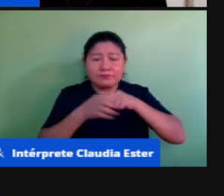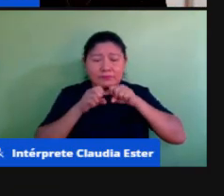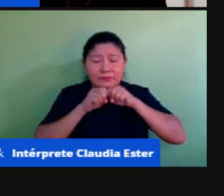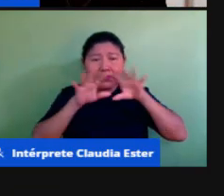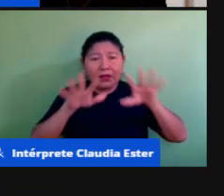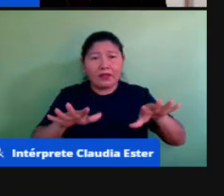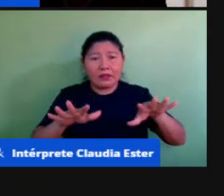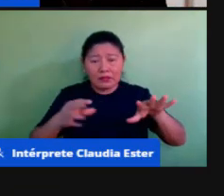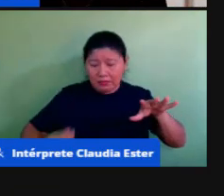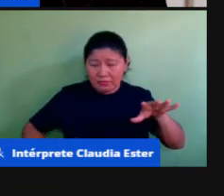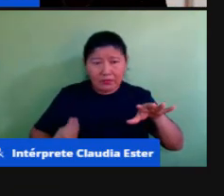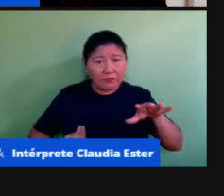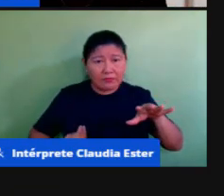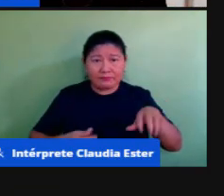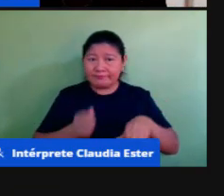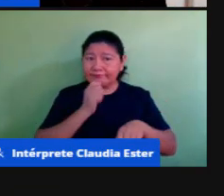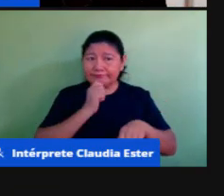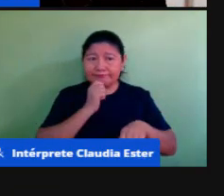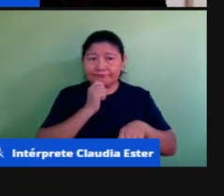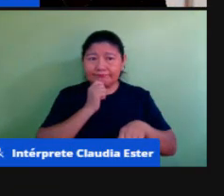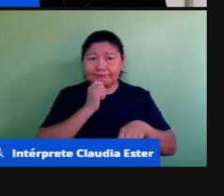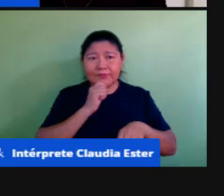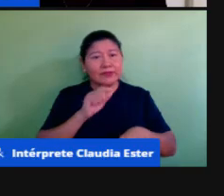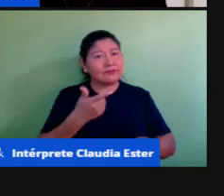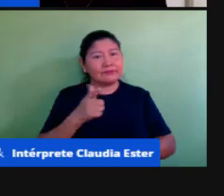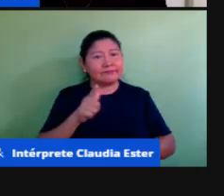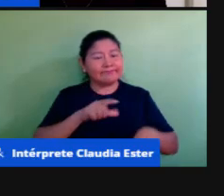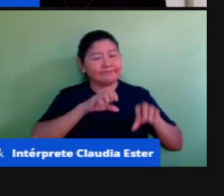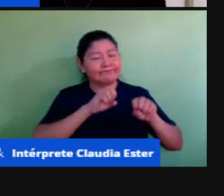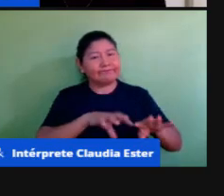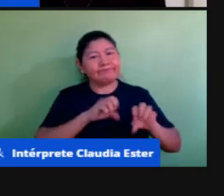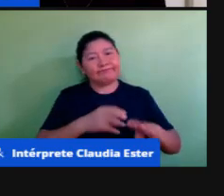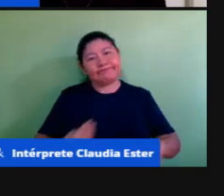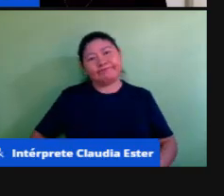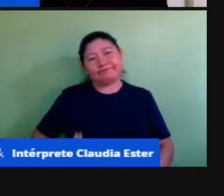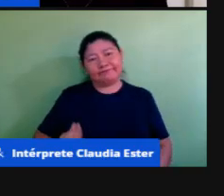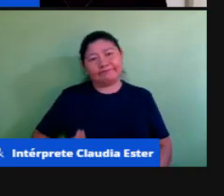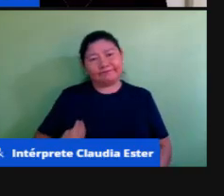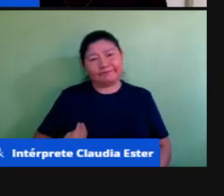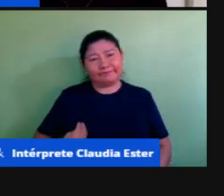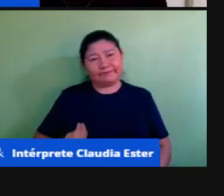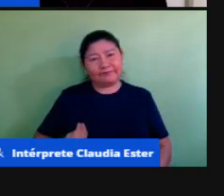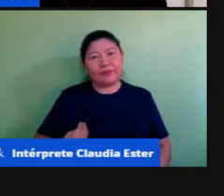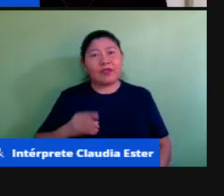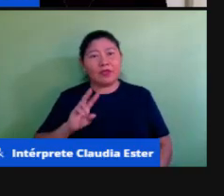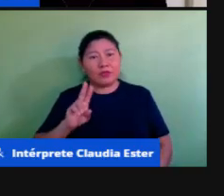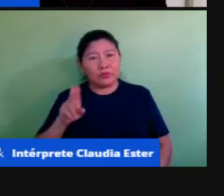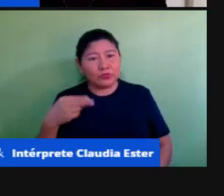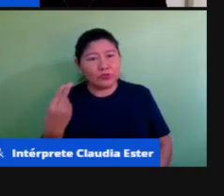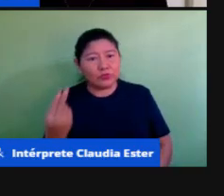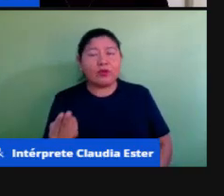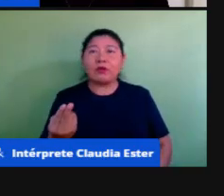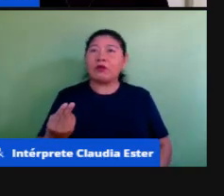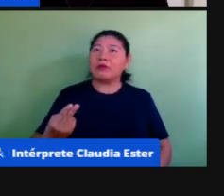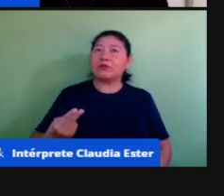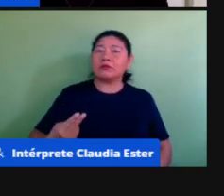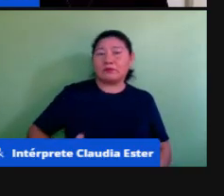né? Nós ainda não estamos com essas aulas presenciais. O que que nós temos? Nós estamos em um